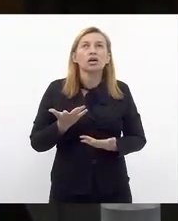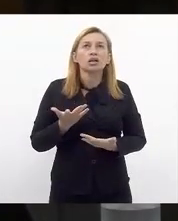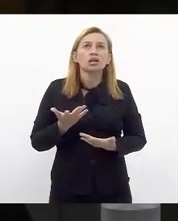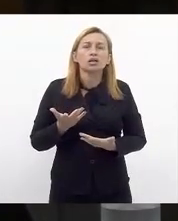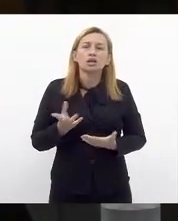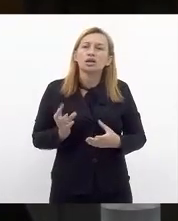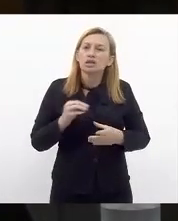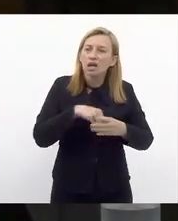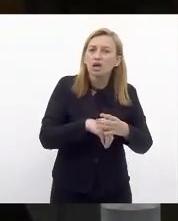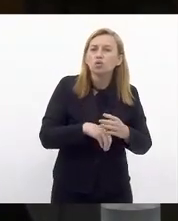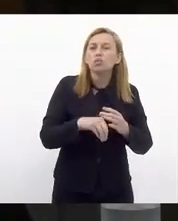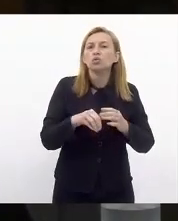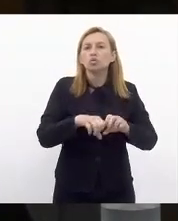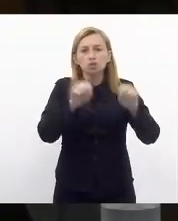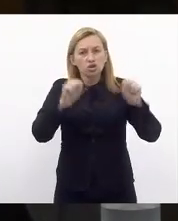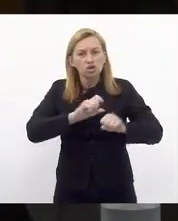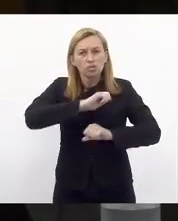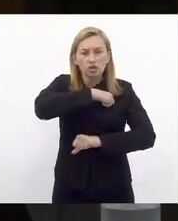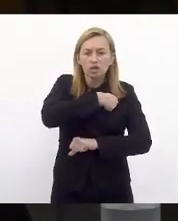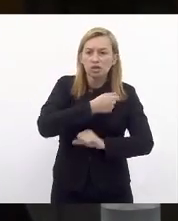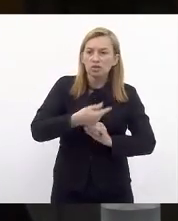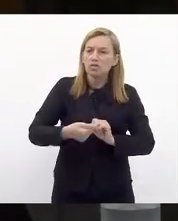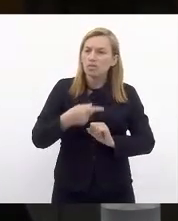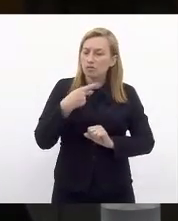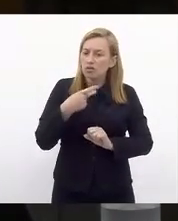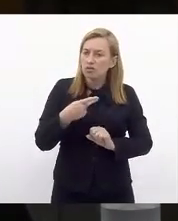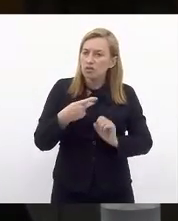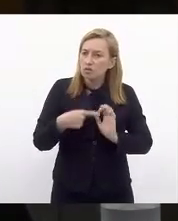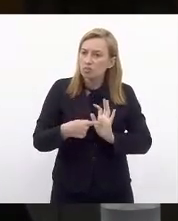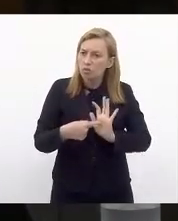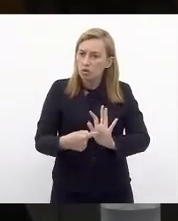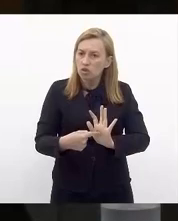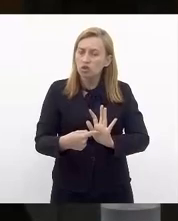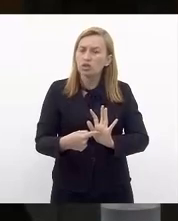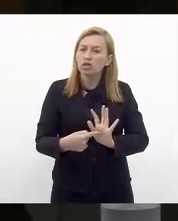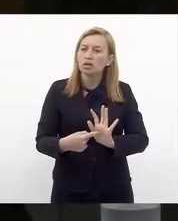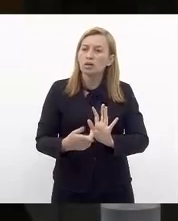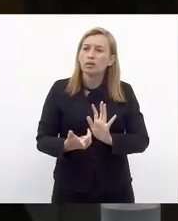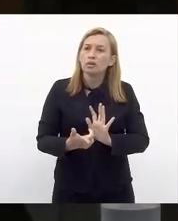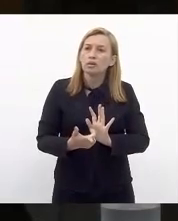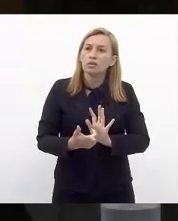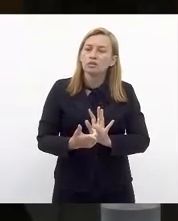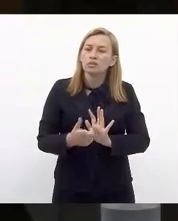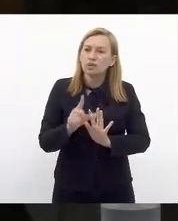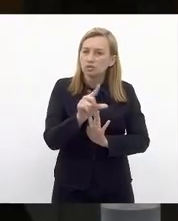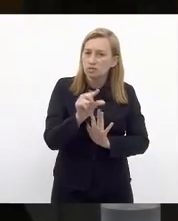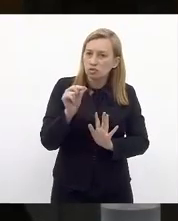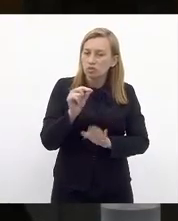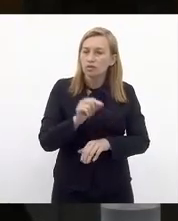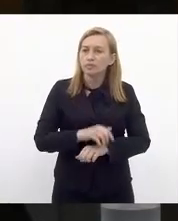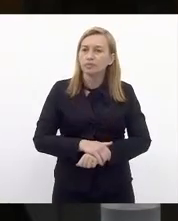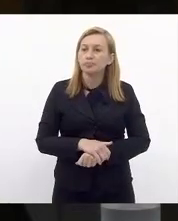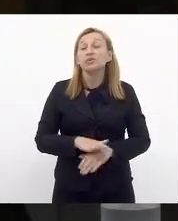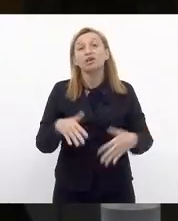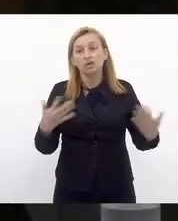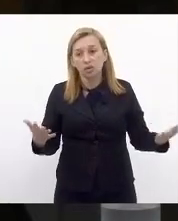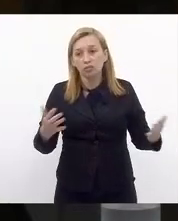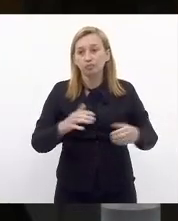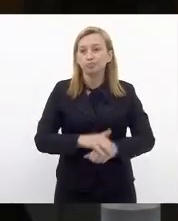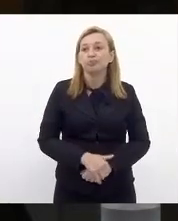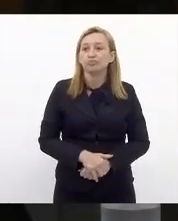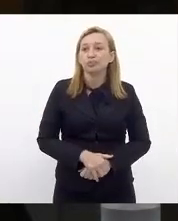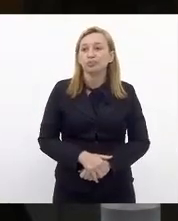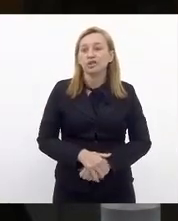desde aquilo que o regime é coloca não é para tomar essa decisão né Então